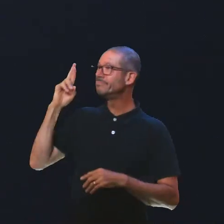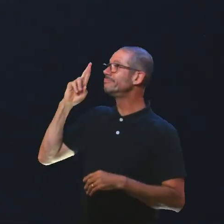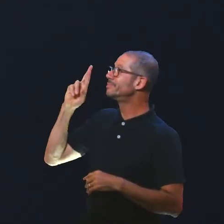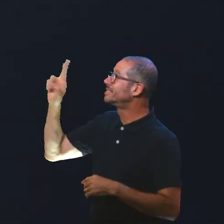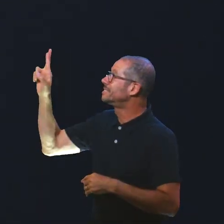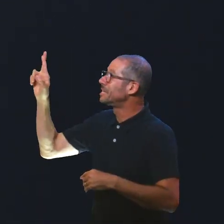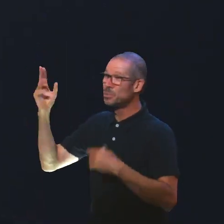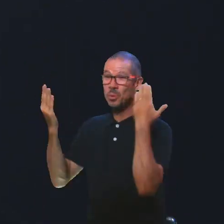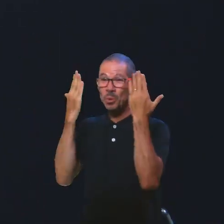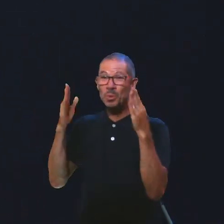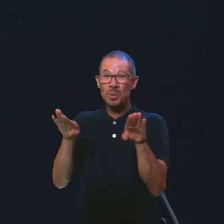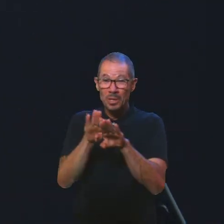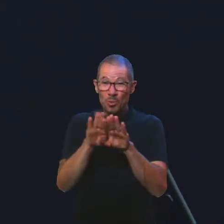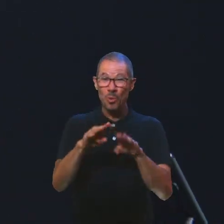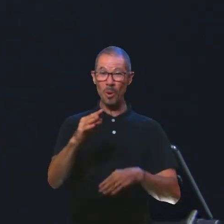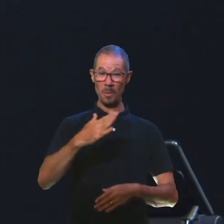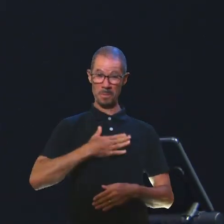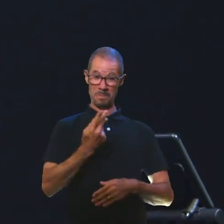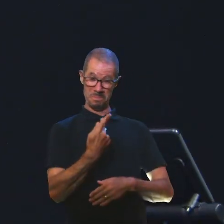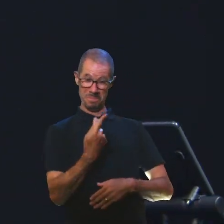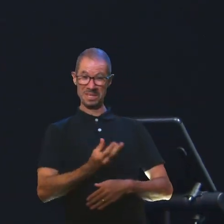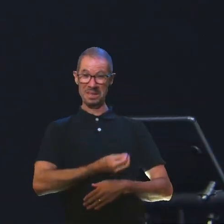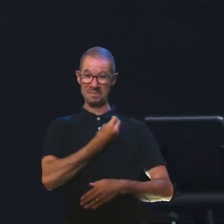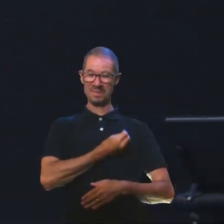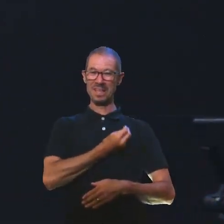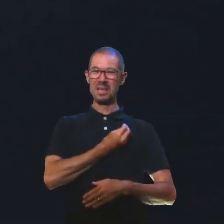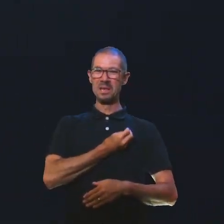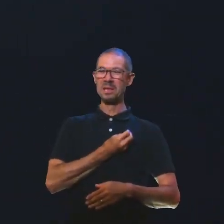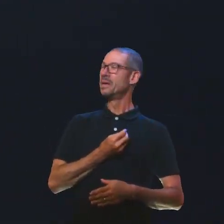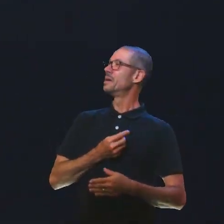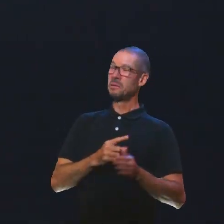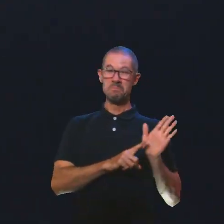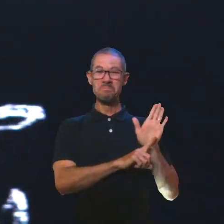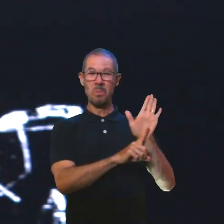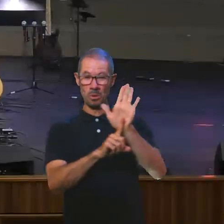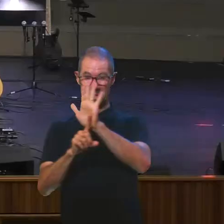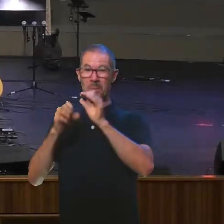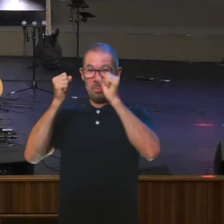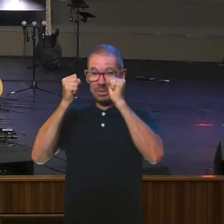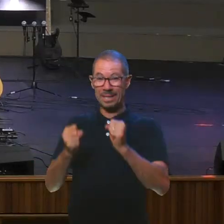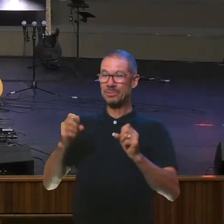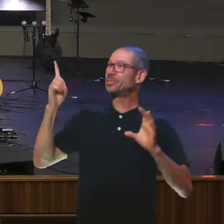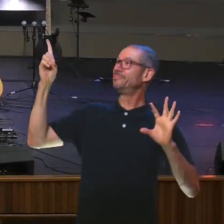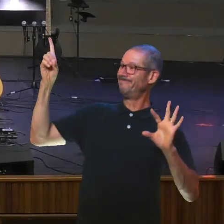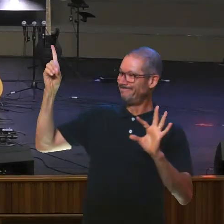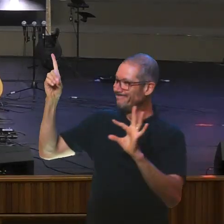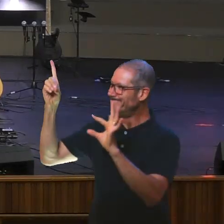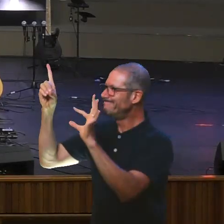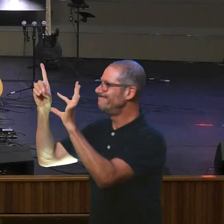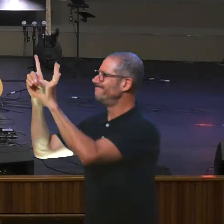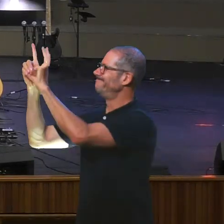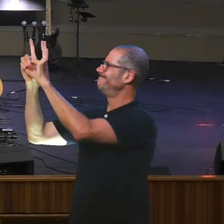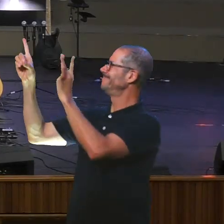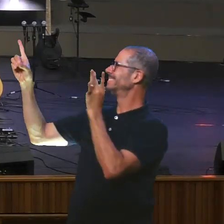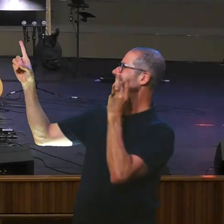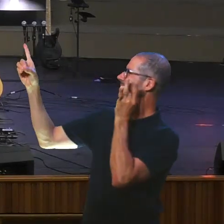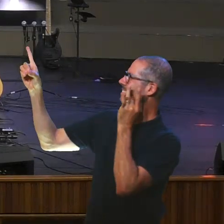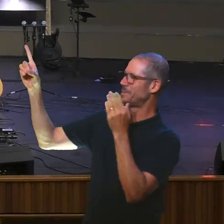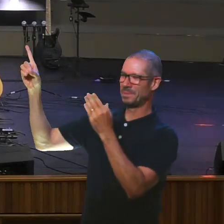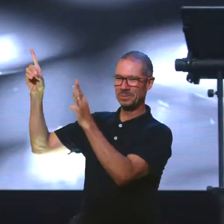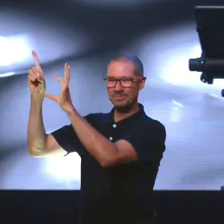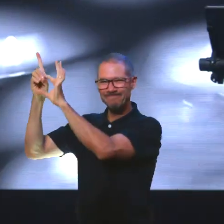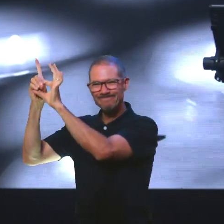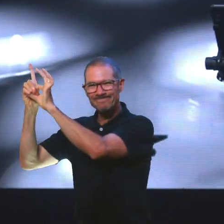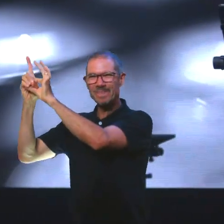quer hoje, através da minha vida, da tua vida nesse lugar, é mostrar que nós podemos sim passar mais tempo na sua presença e através da sua